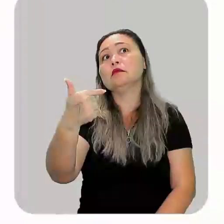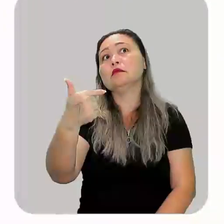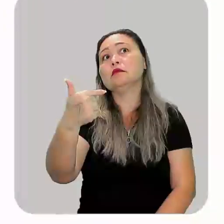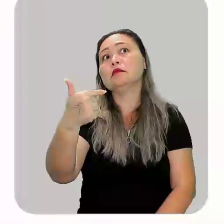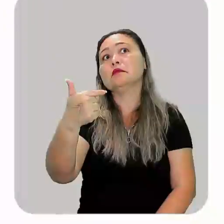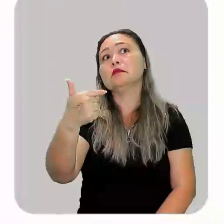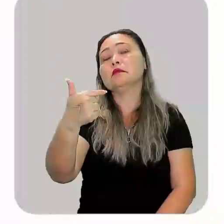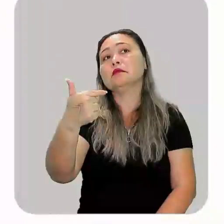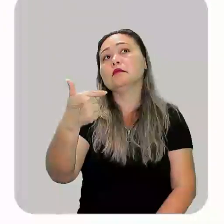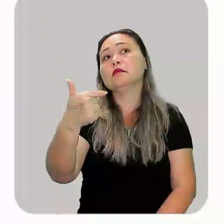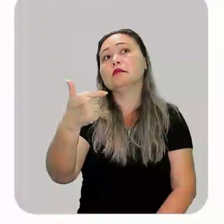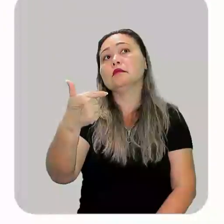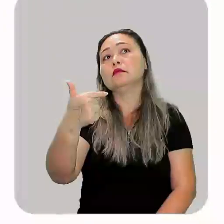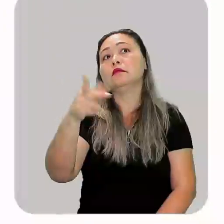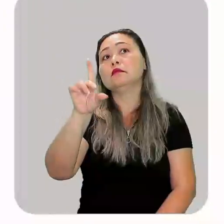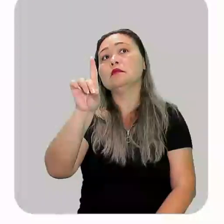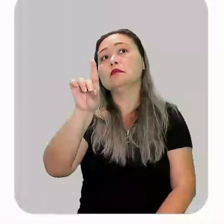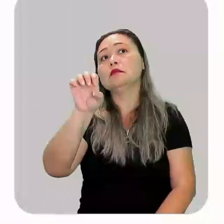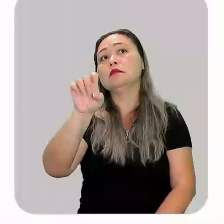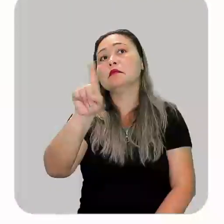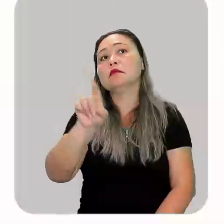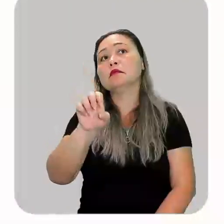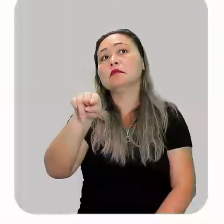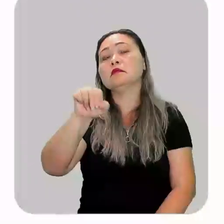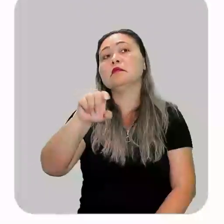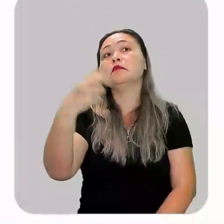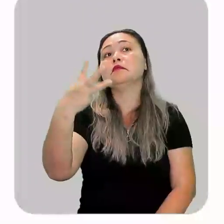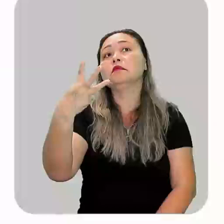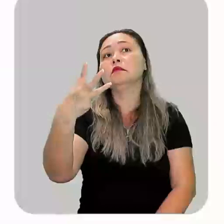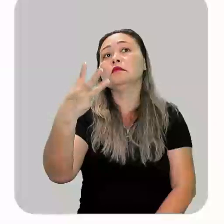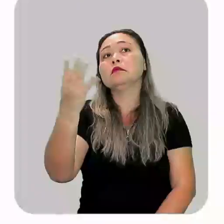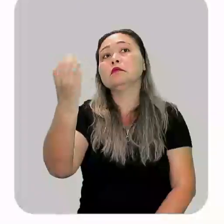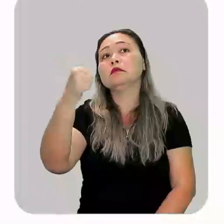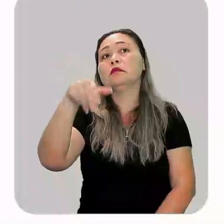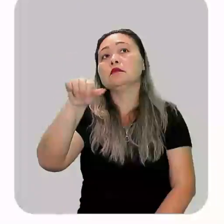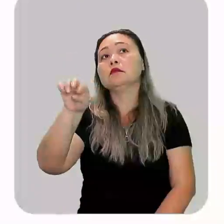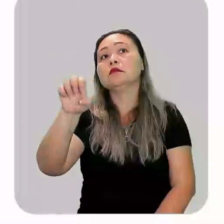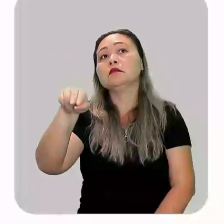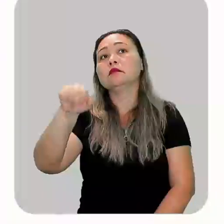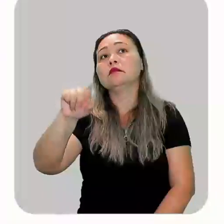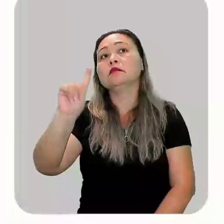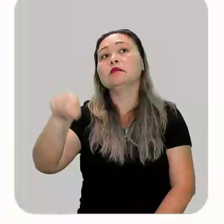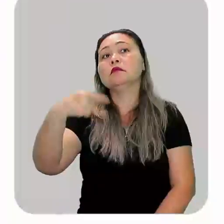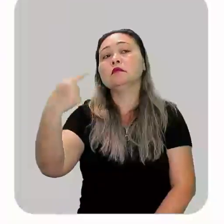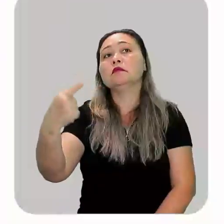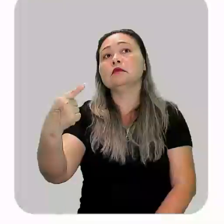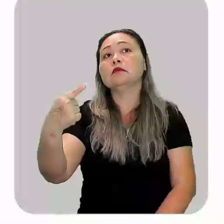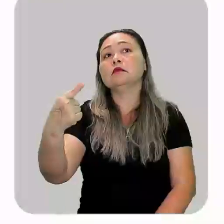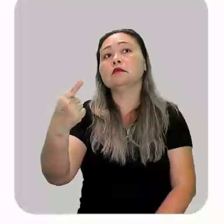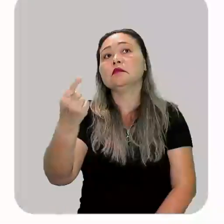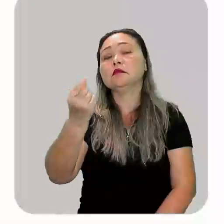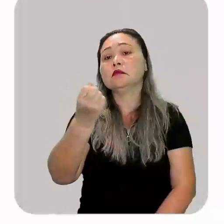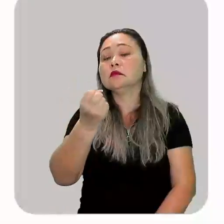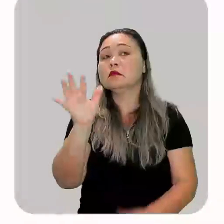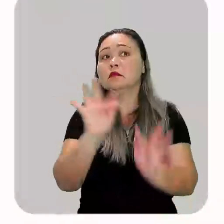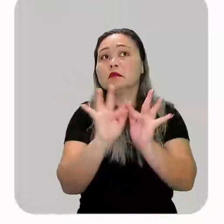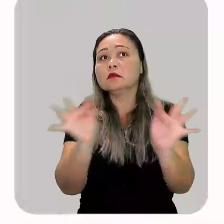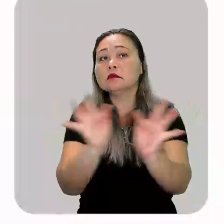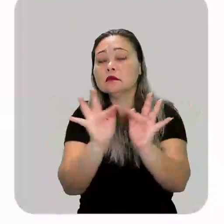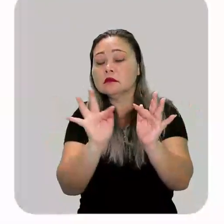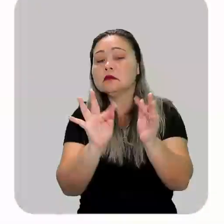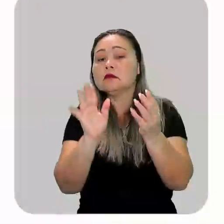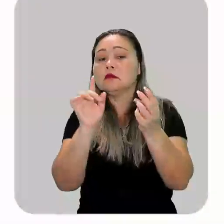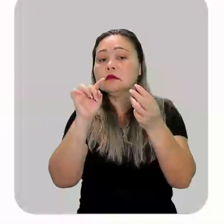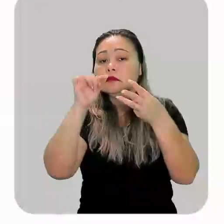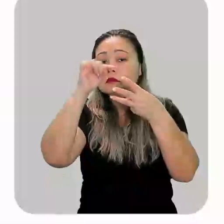não. Segundo é a dezena. O terceiro? Centena. E essa é a classe simples, né?